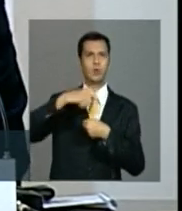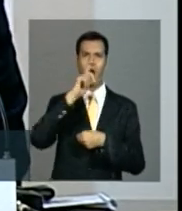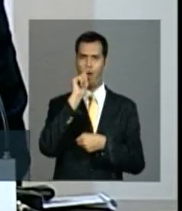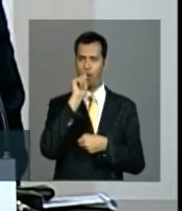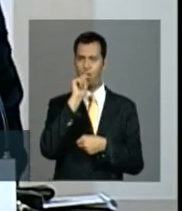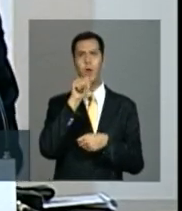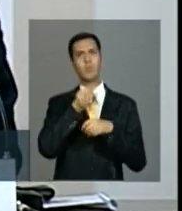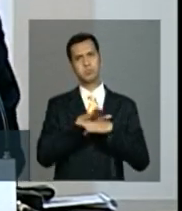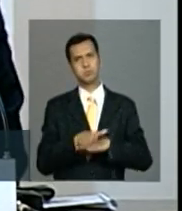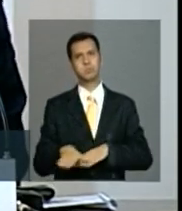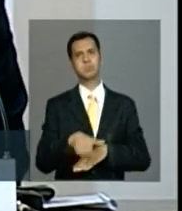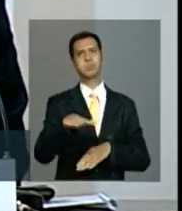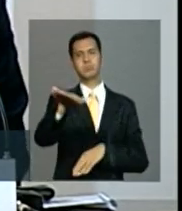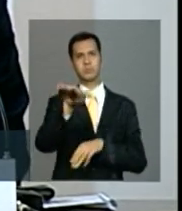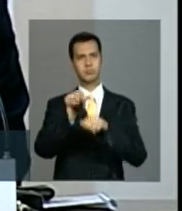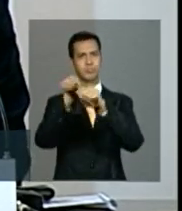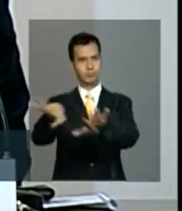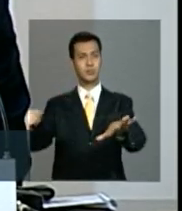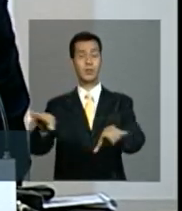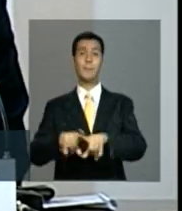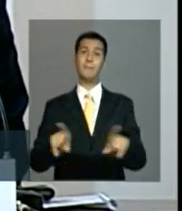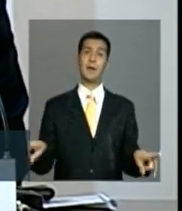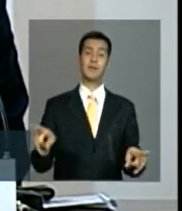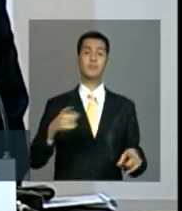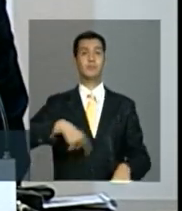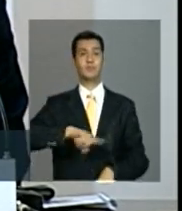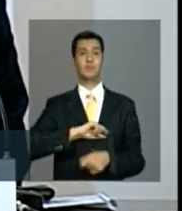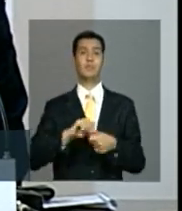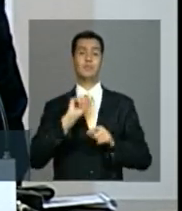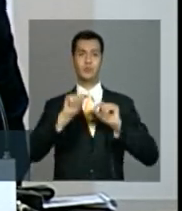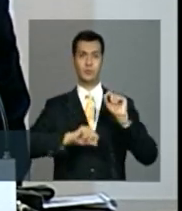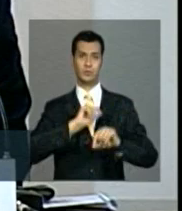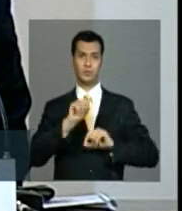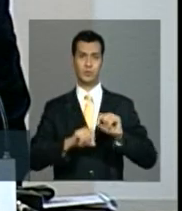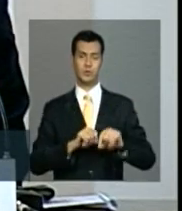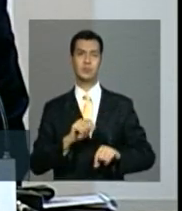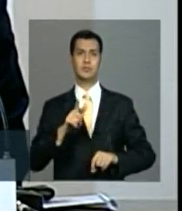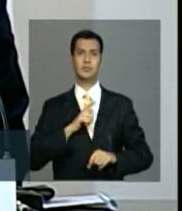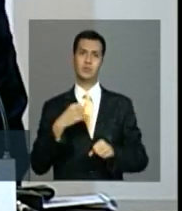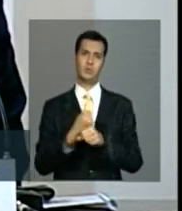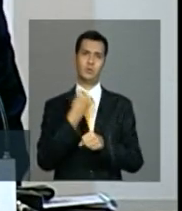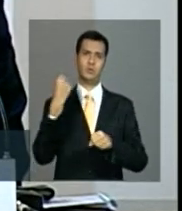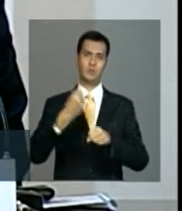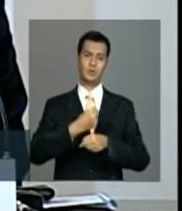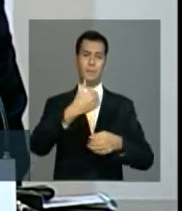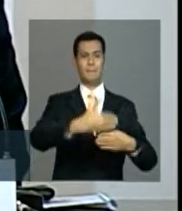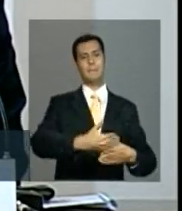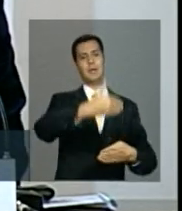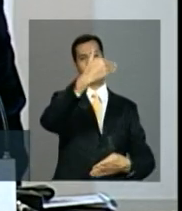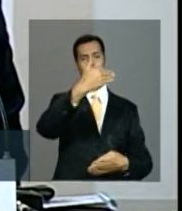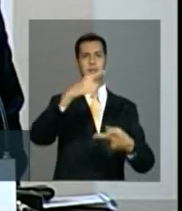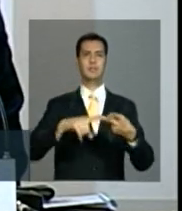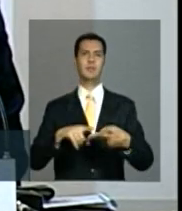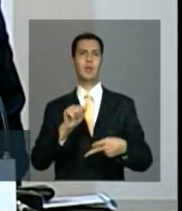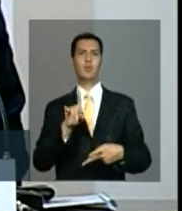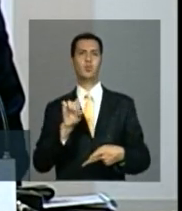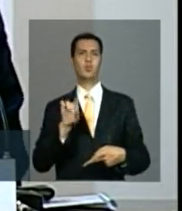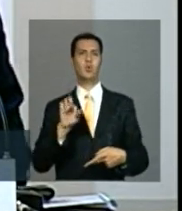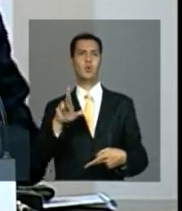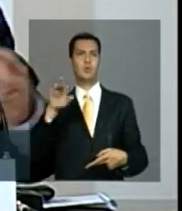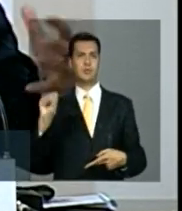comunidades e é por isso que estamos construindo mais de 30 barragens e adutoras de grande